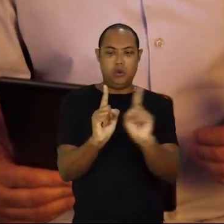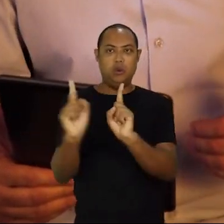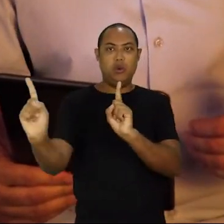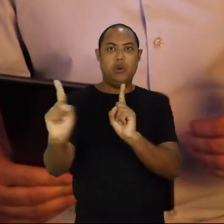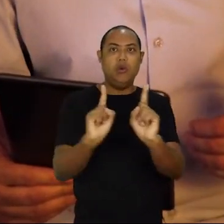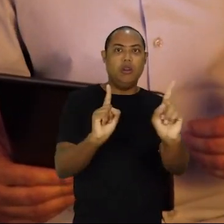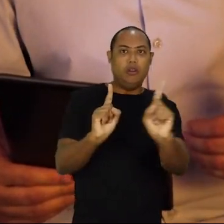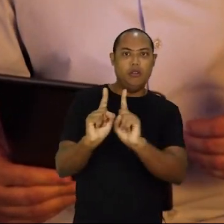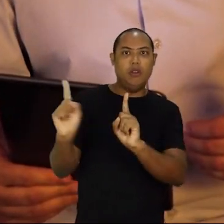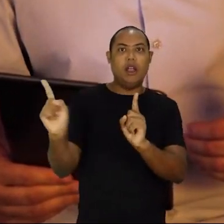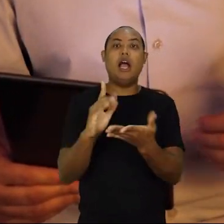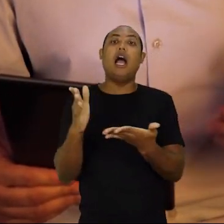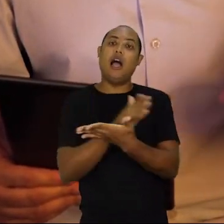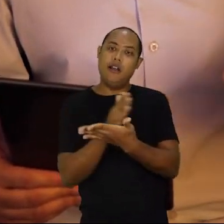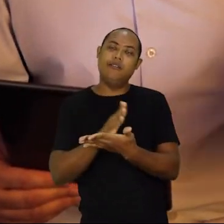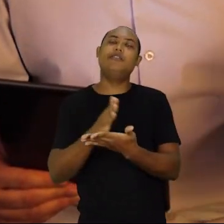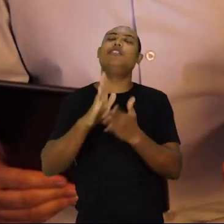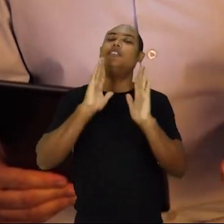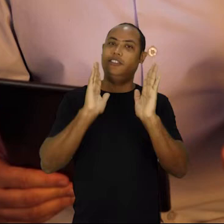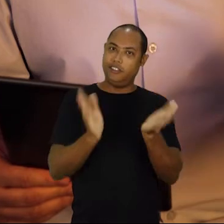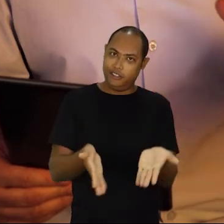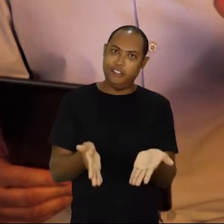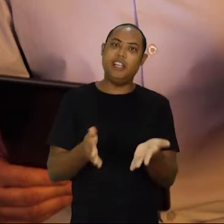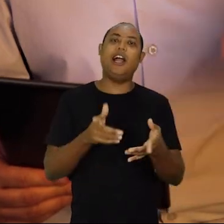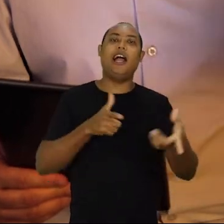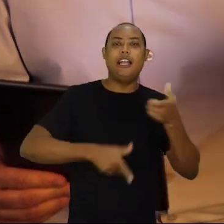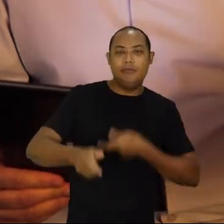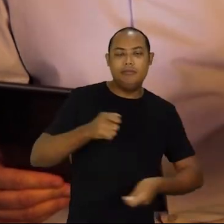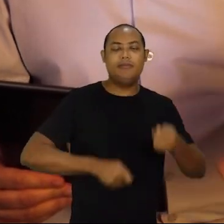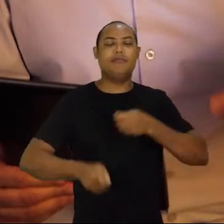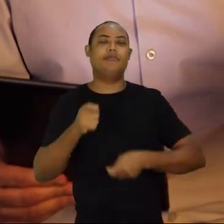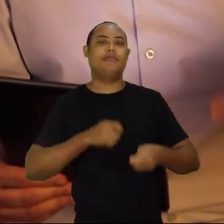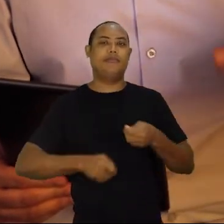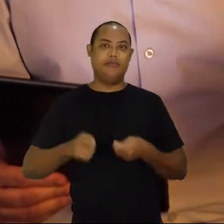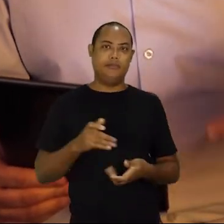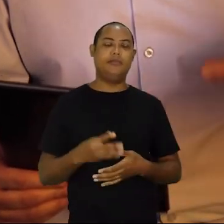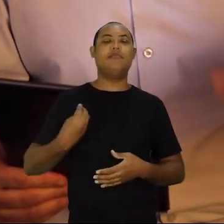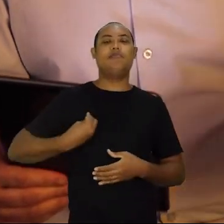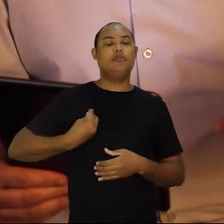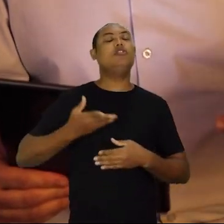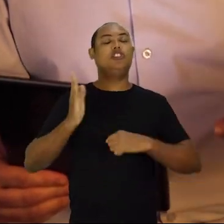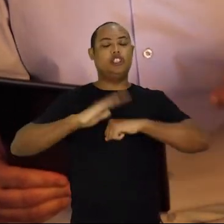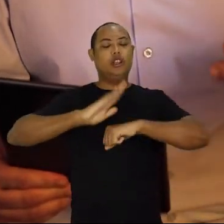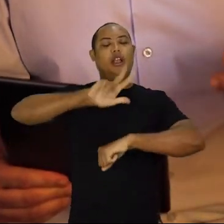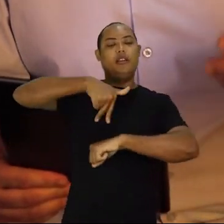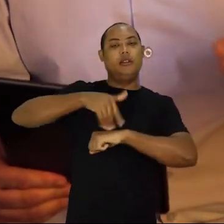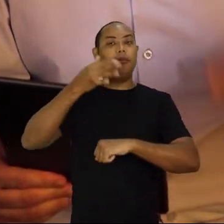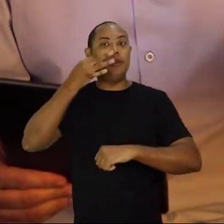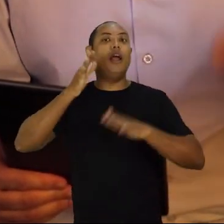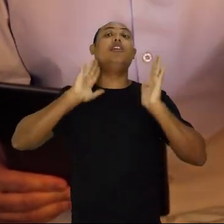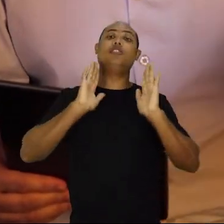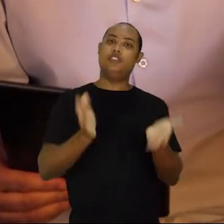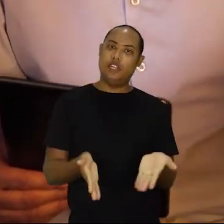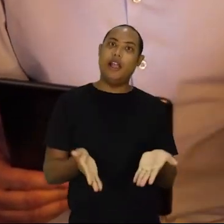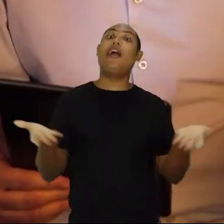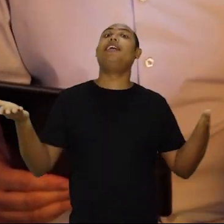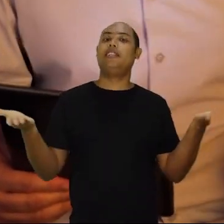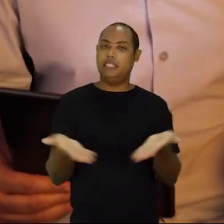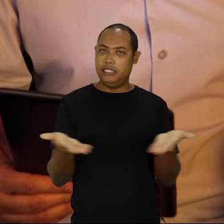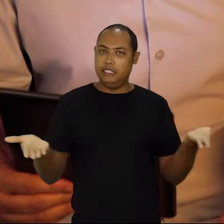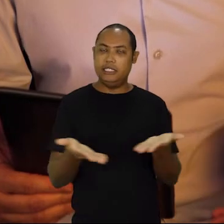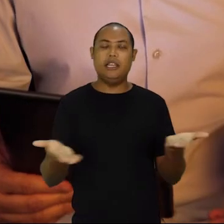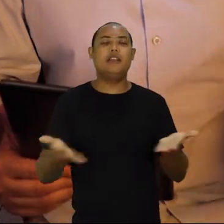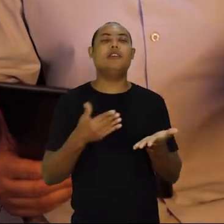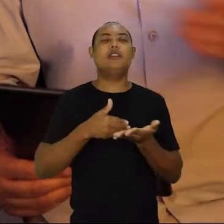retorno com a retomada gradual das atividades administrativas à sua